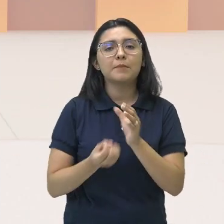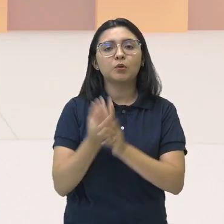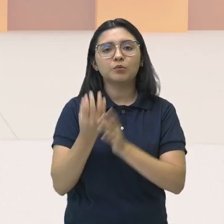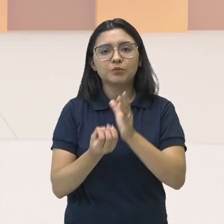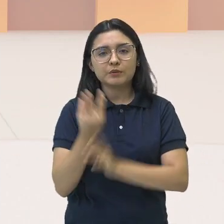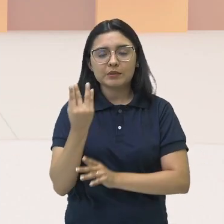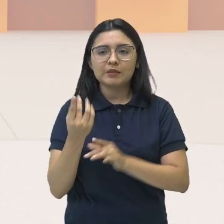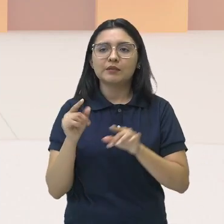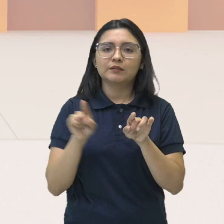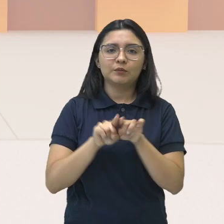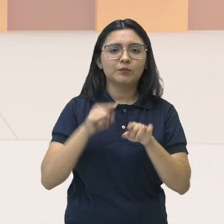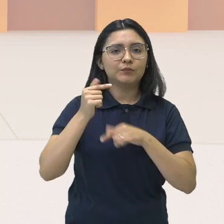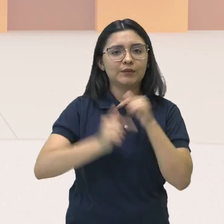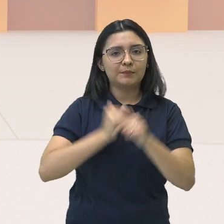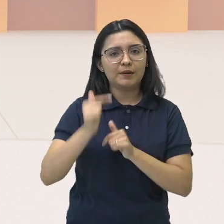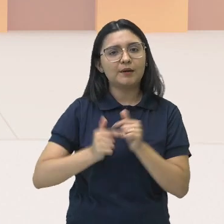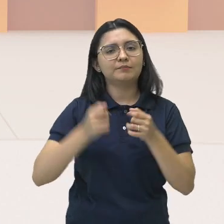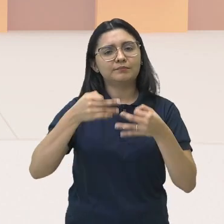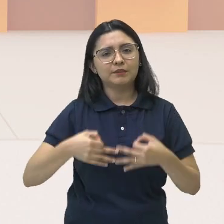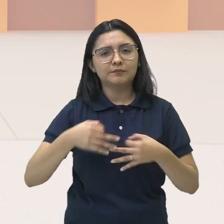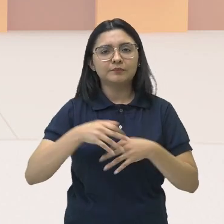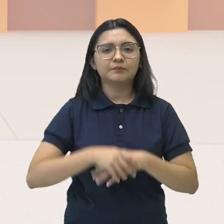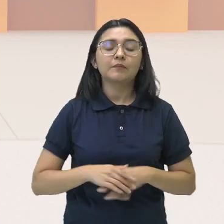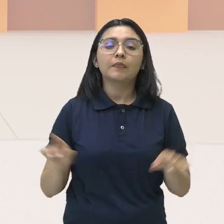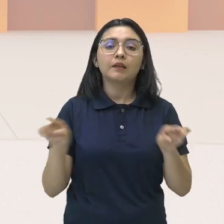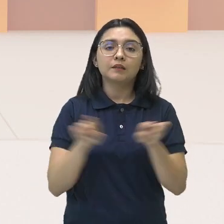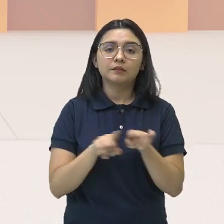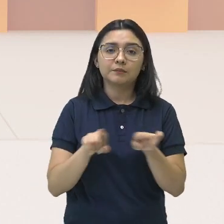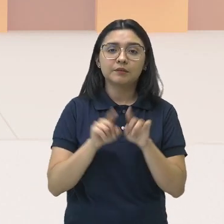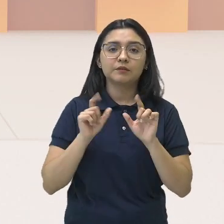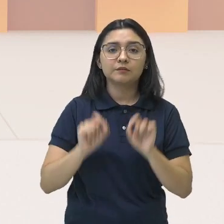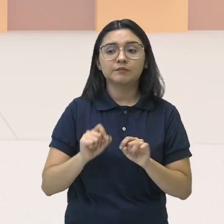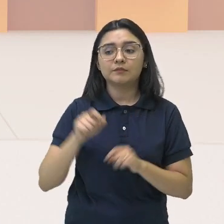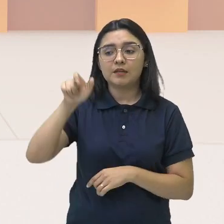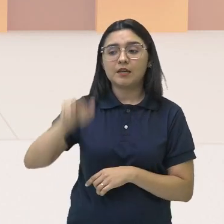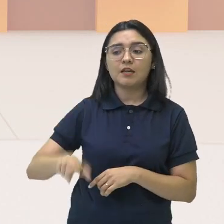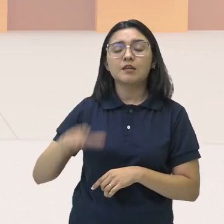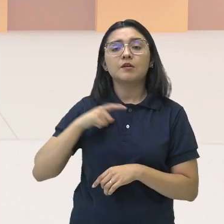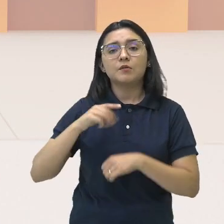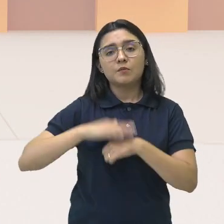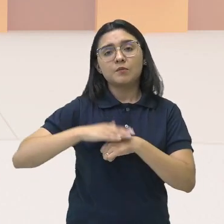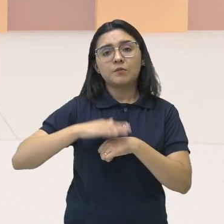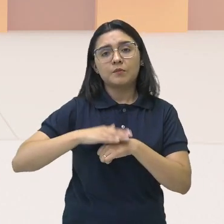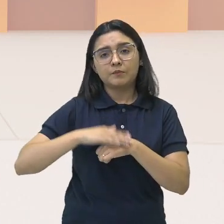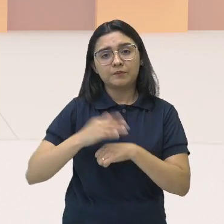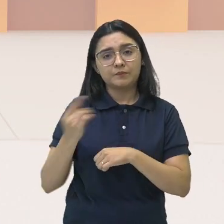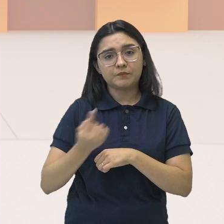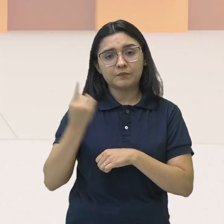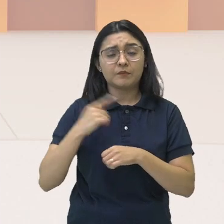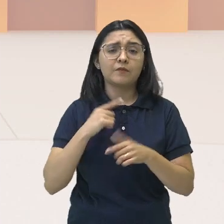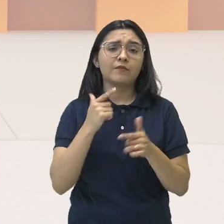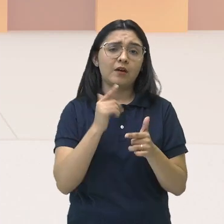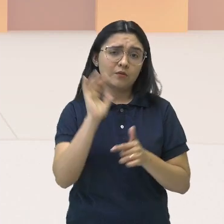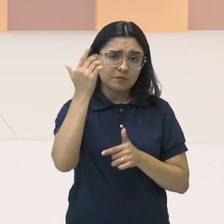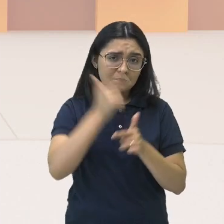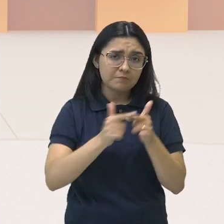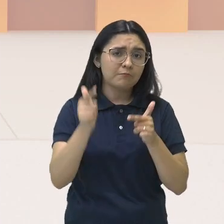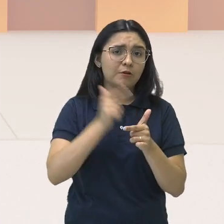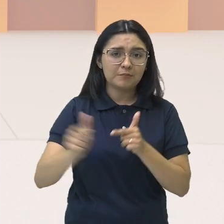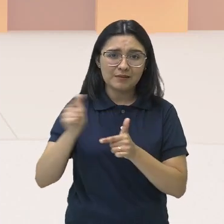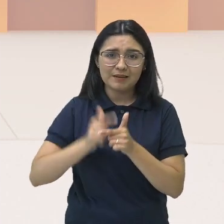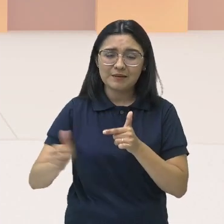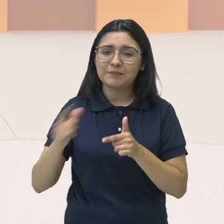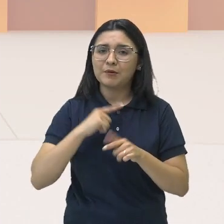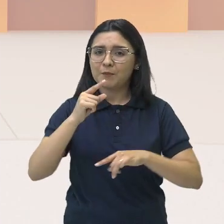produção, garantir ali o trabalho. E mesmo ele sendo um trabalhador individual, né, problemas vão acontecer. problemas com